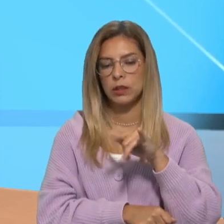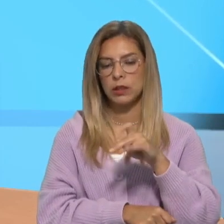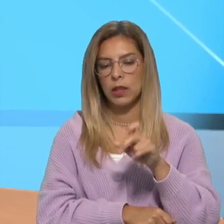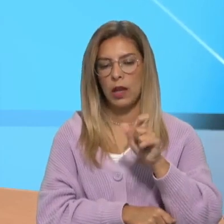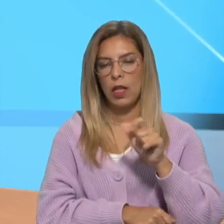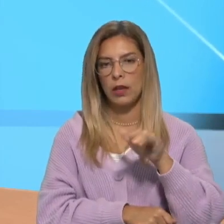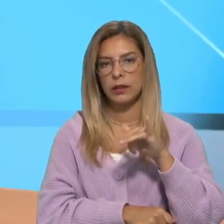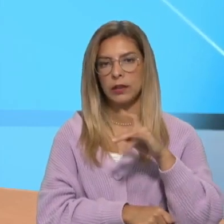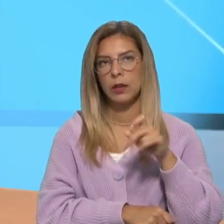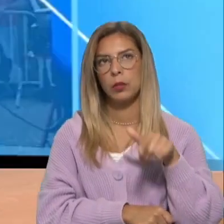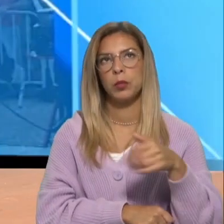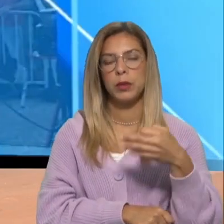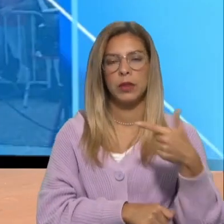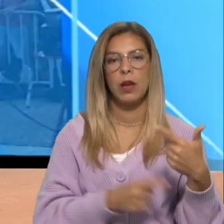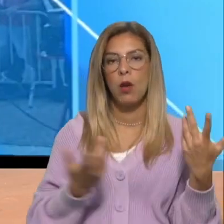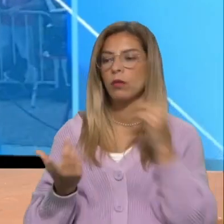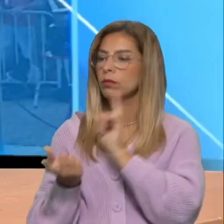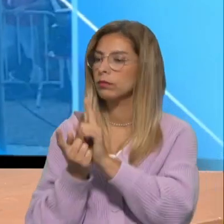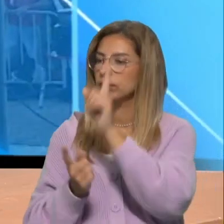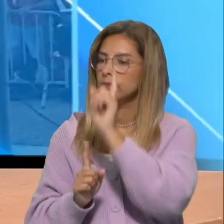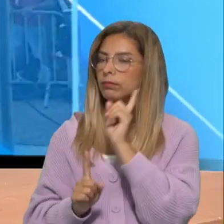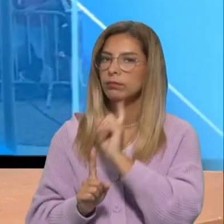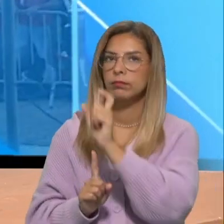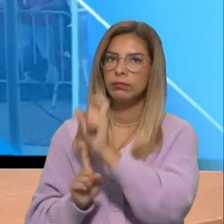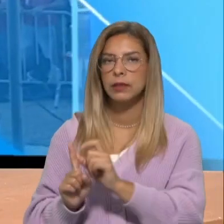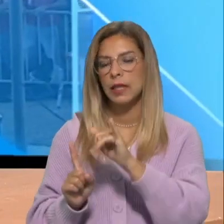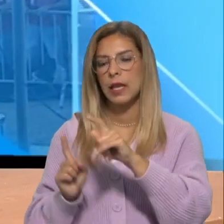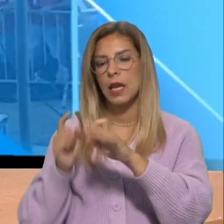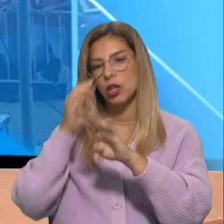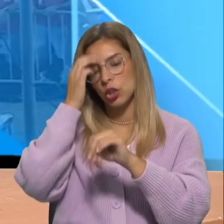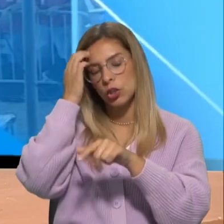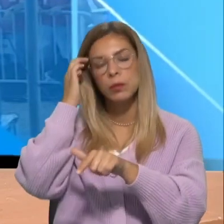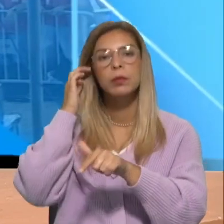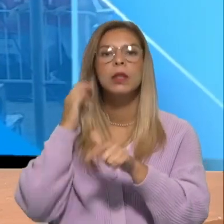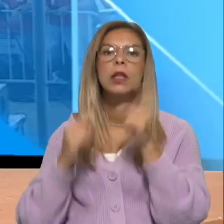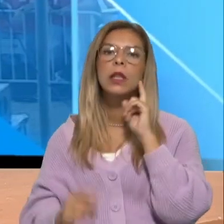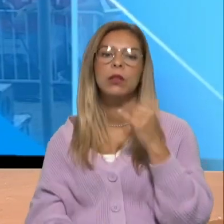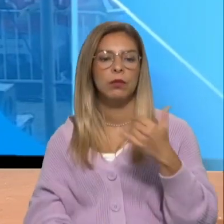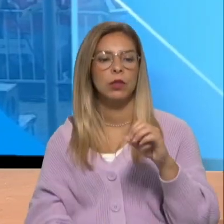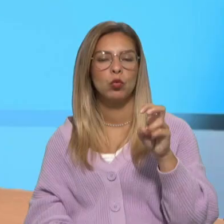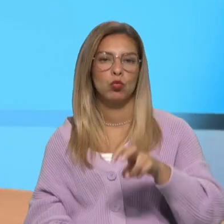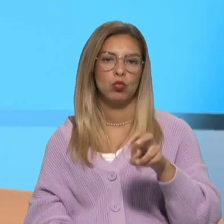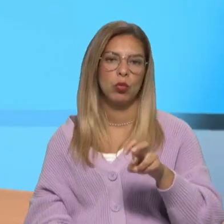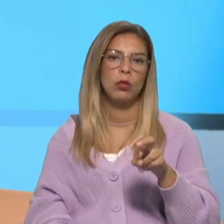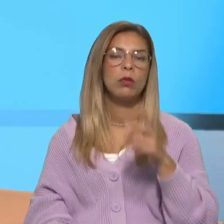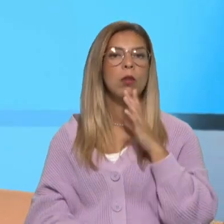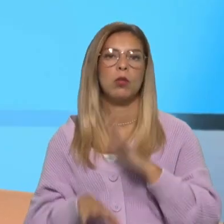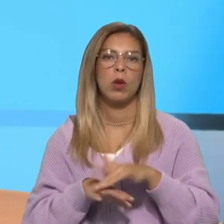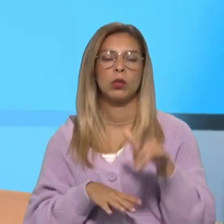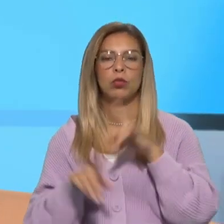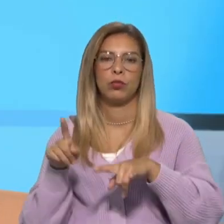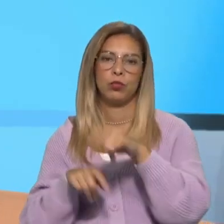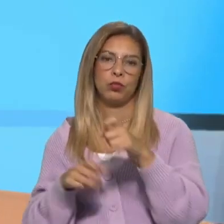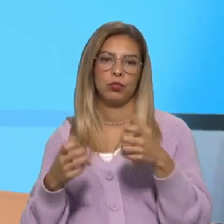Falamos agora com Inês Espada Vieira, no contexto do Dia Mundial dos Refugiados, que se assinala no dia 20 de junho. Inês, muito boa tarde. Obrigado